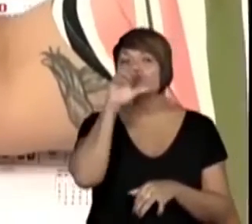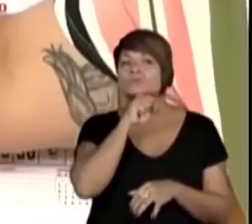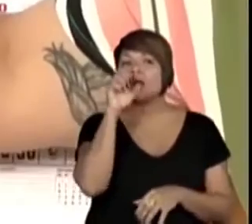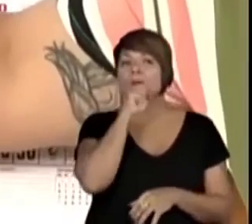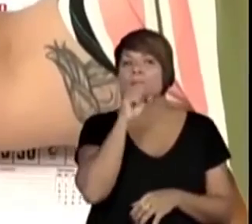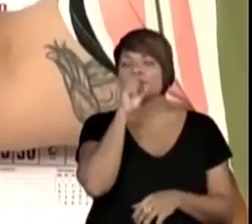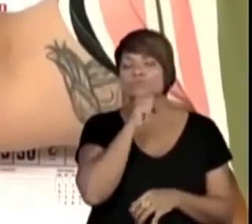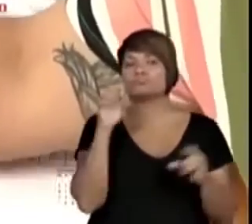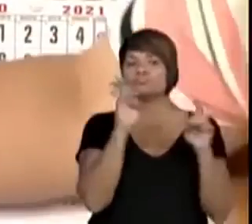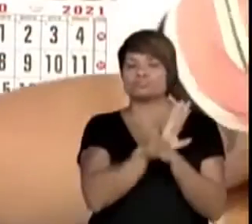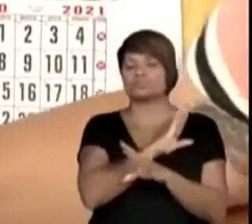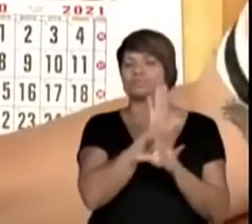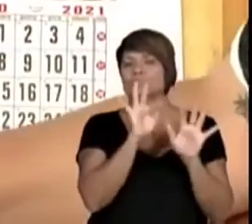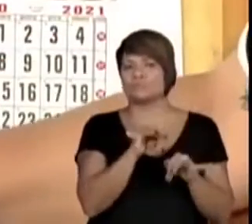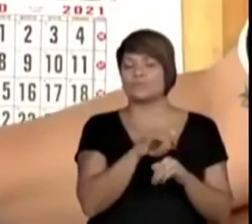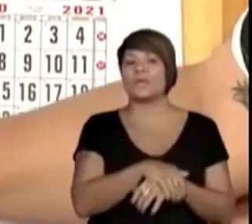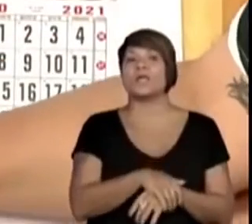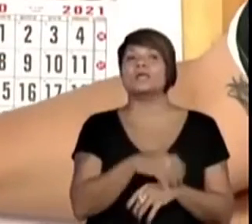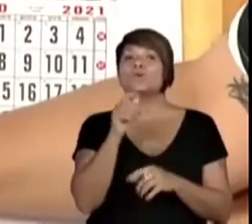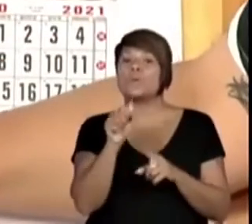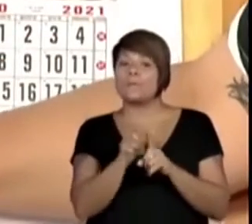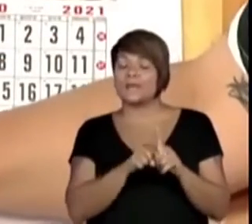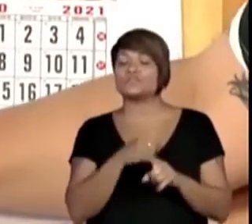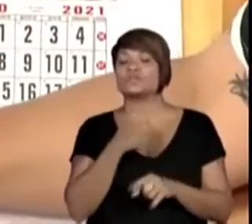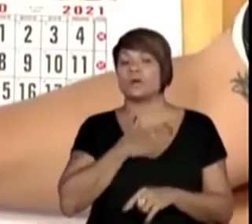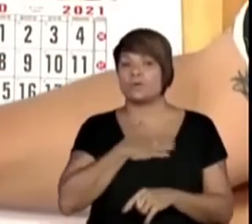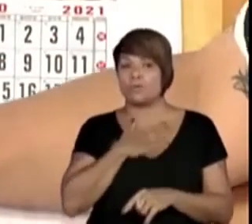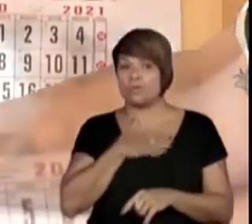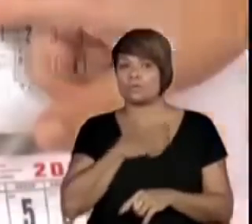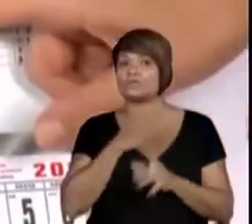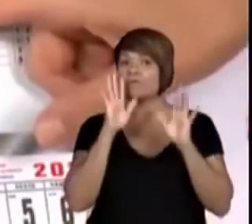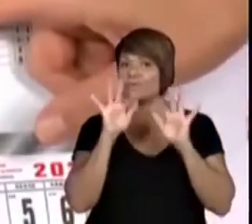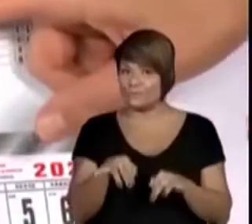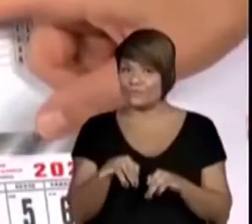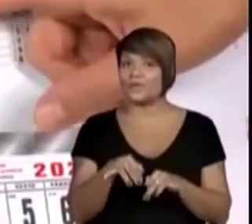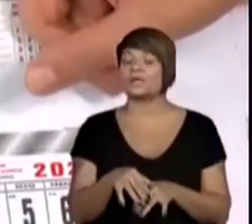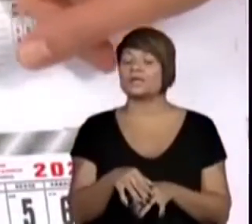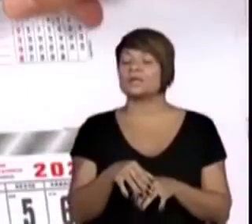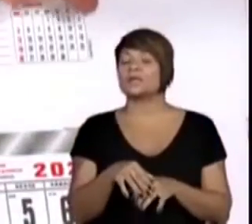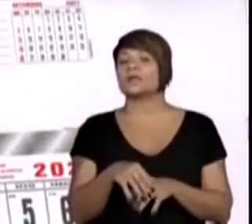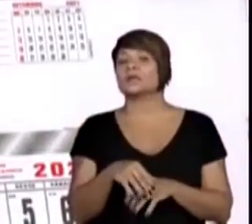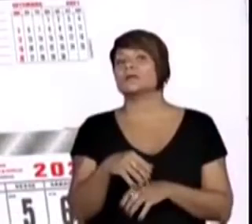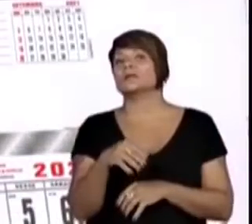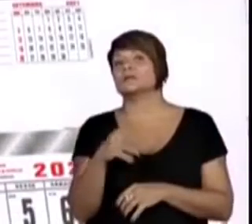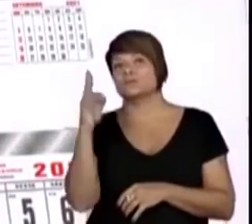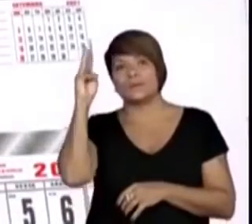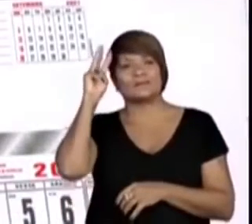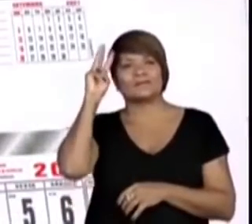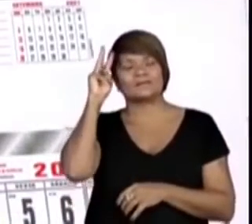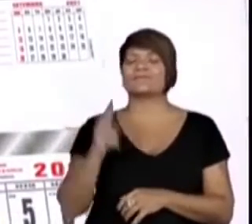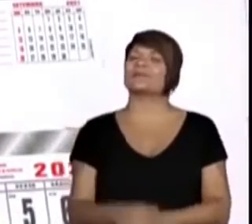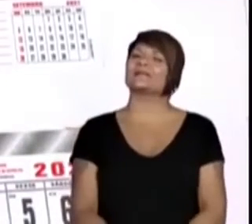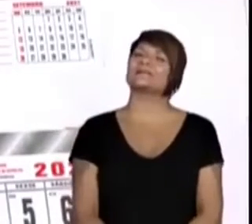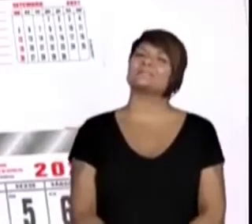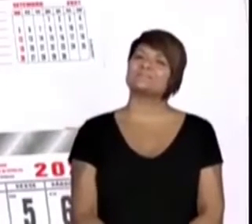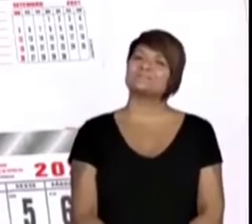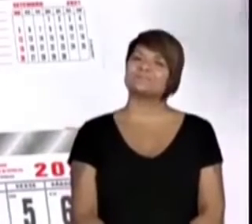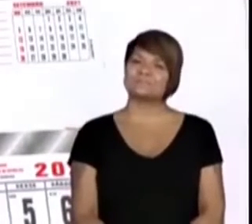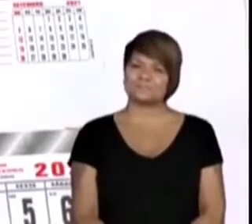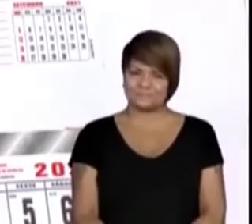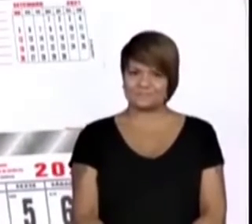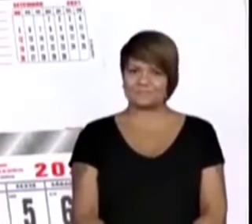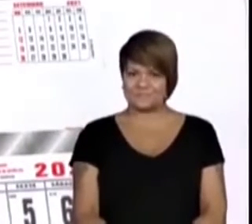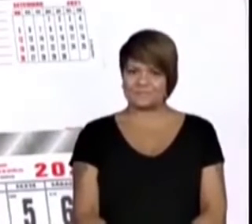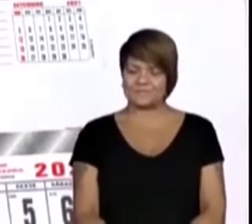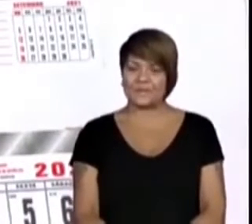sábado. E o mês de agosto acaba numa terça-feira.